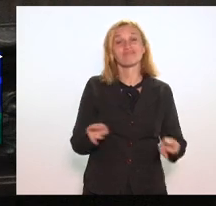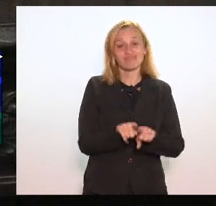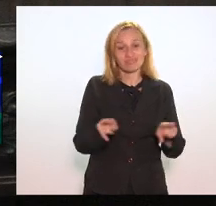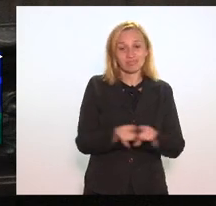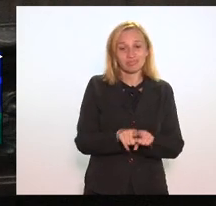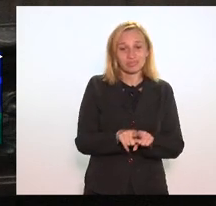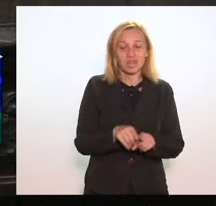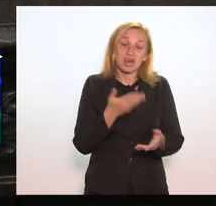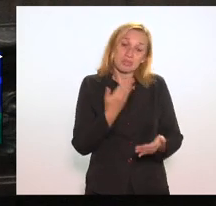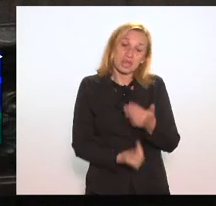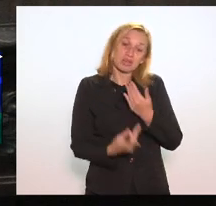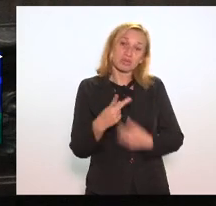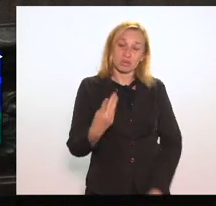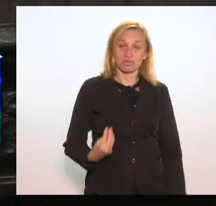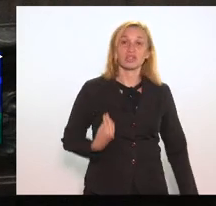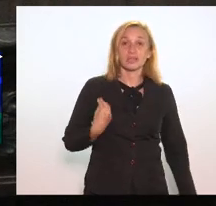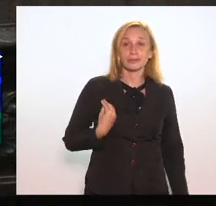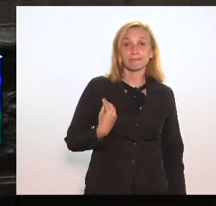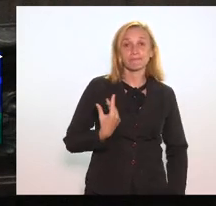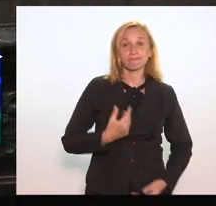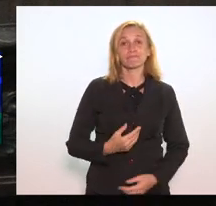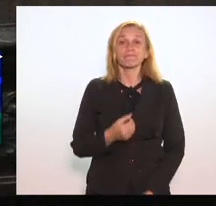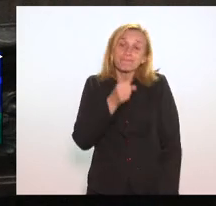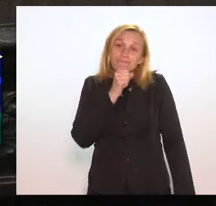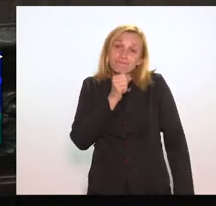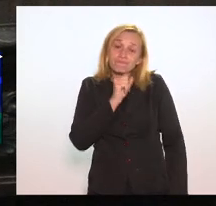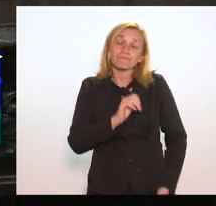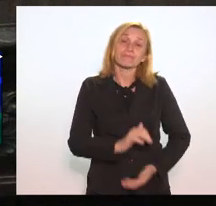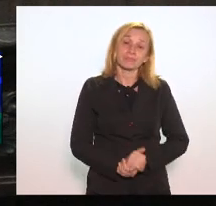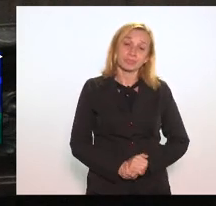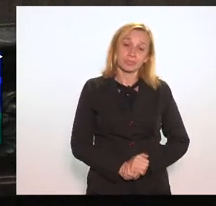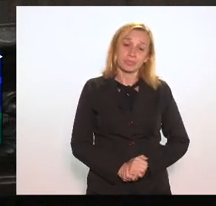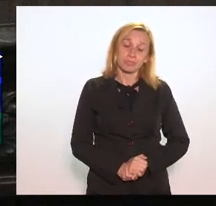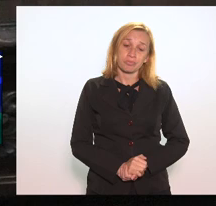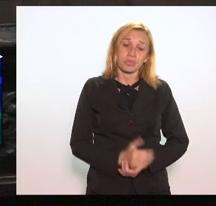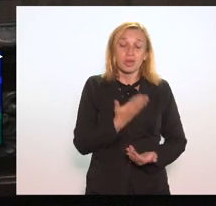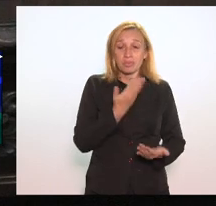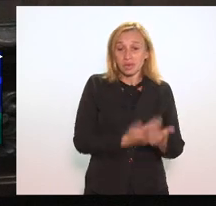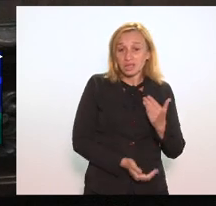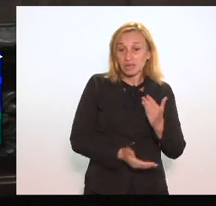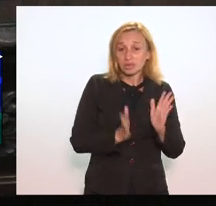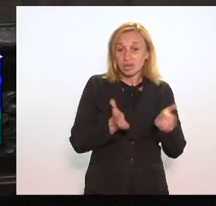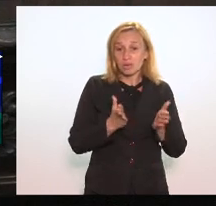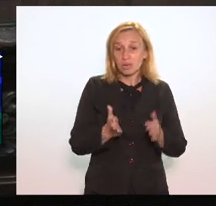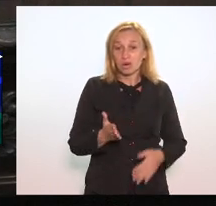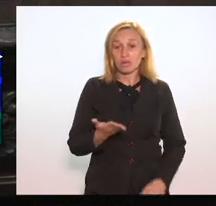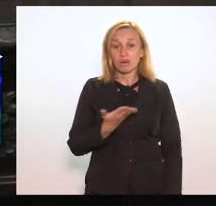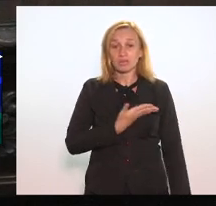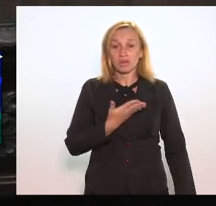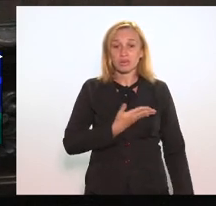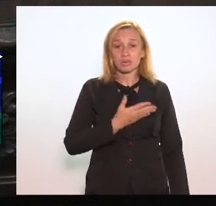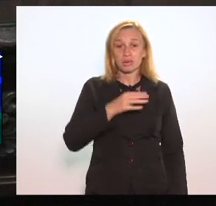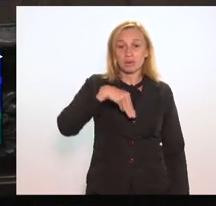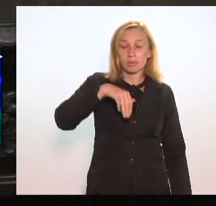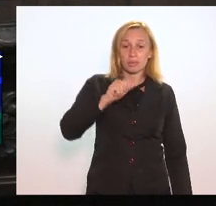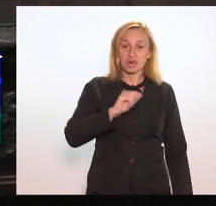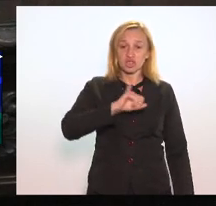também perdeu a sua vida o senhor perdemos agora Major Olímpio